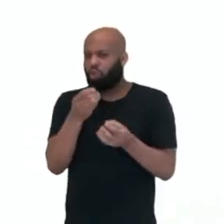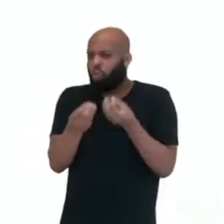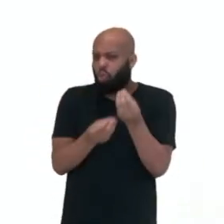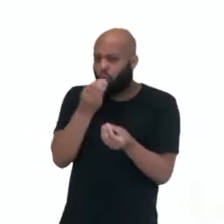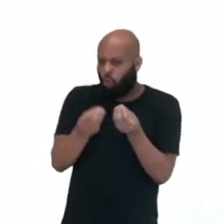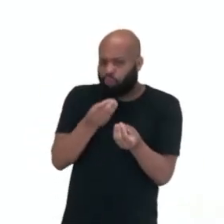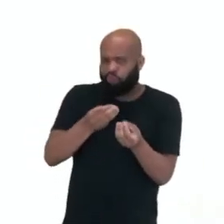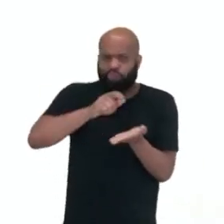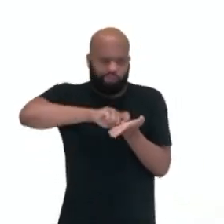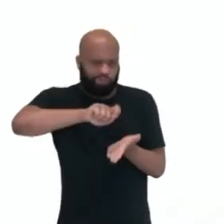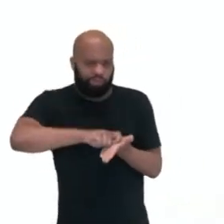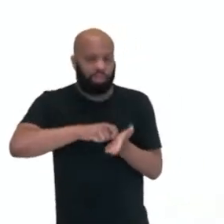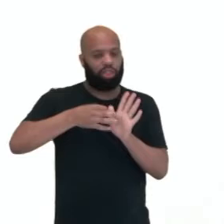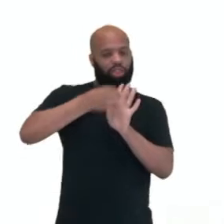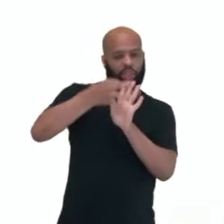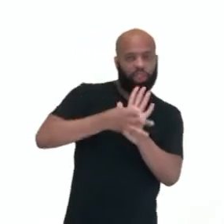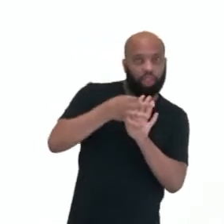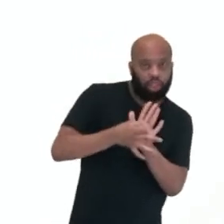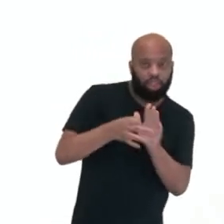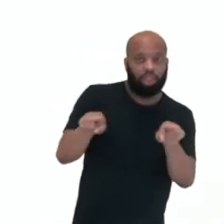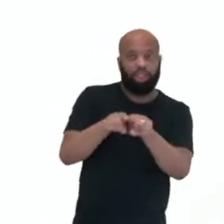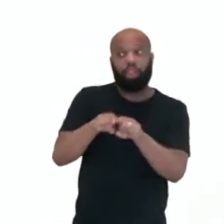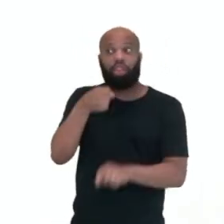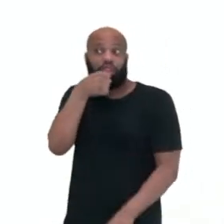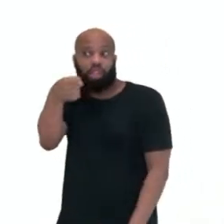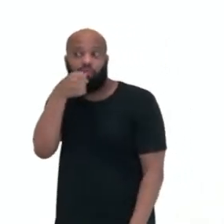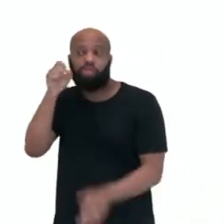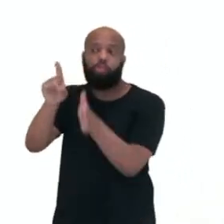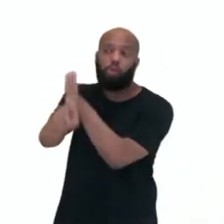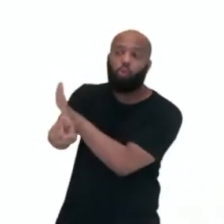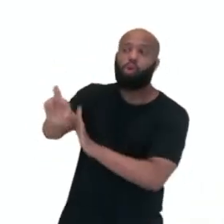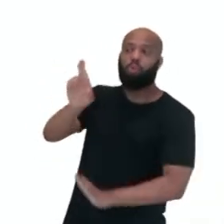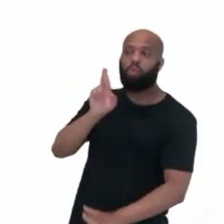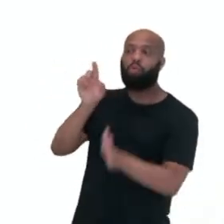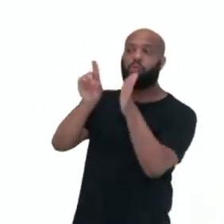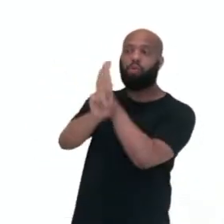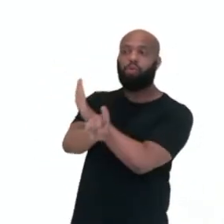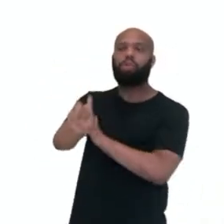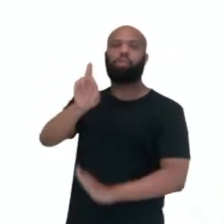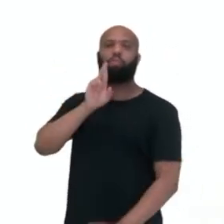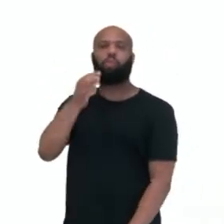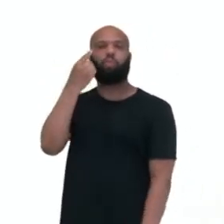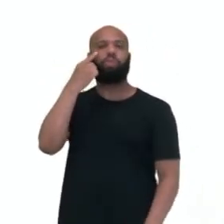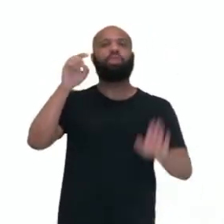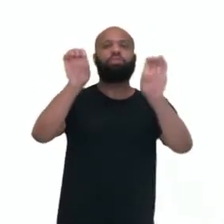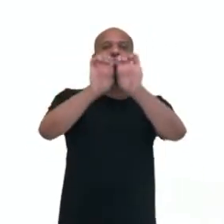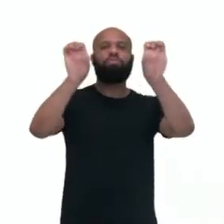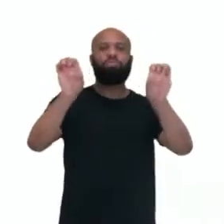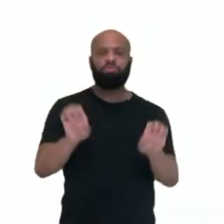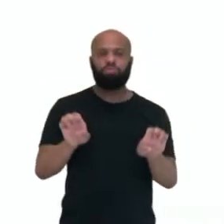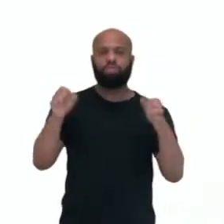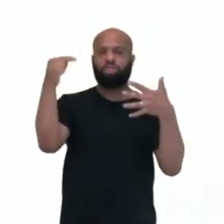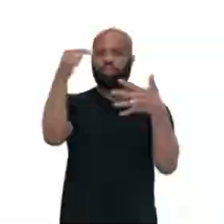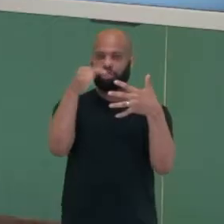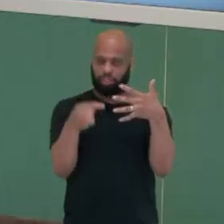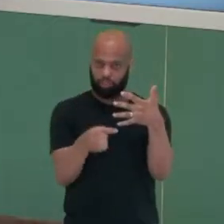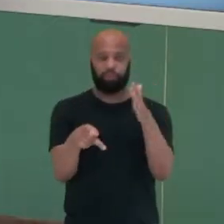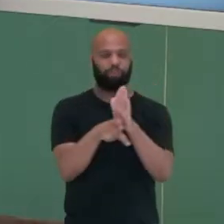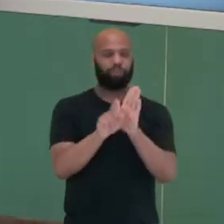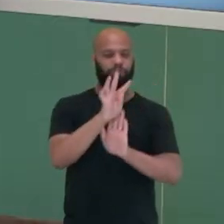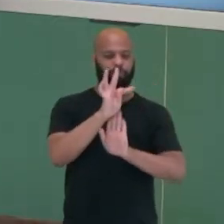relatar, da ordem do argumentar, das entrevistas, a fim de entender a estrutura composicional desses